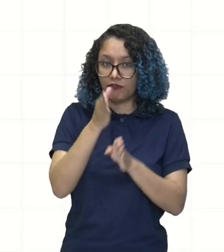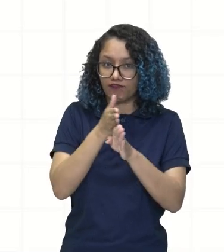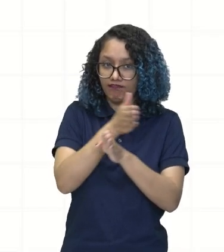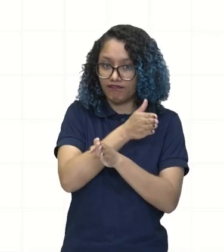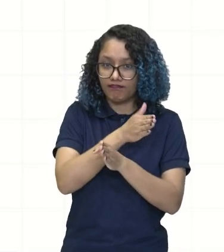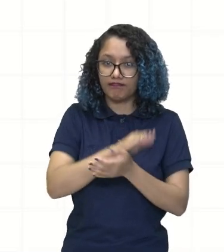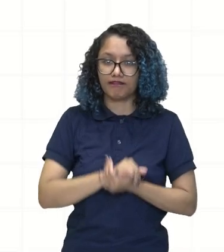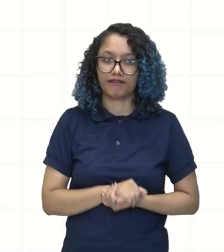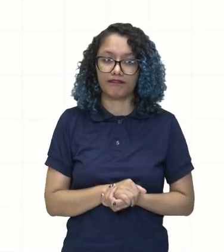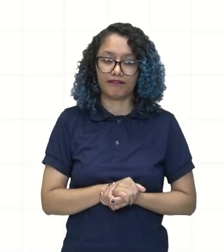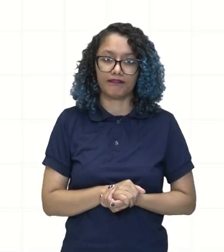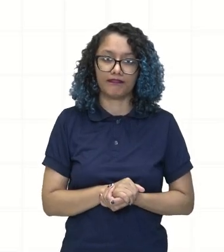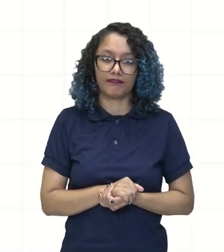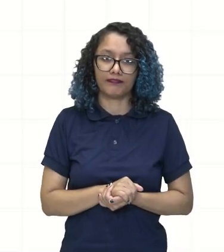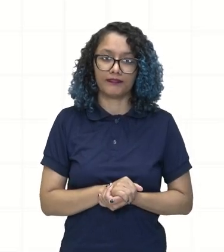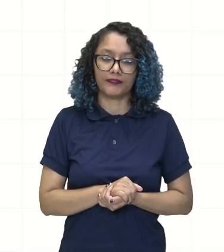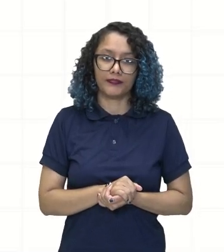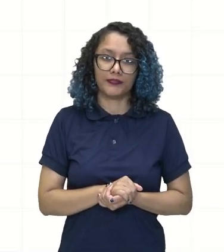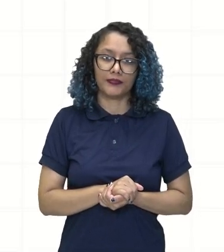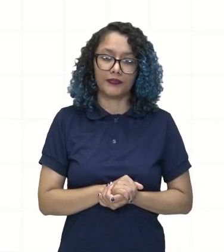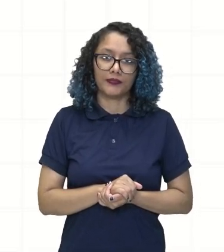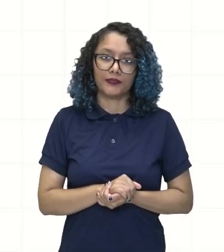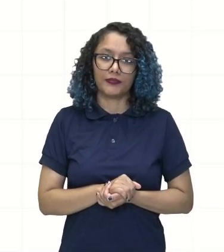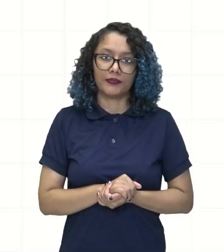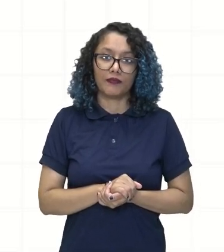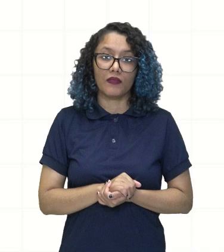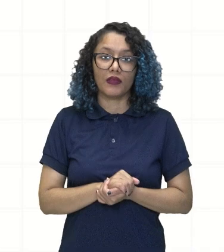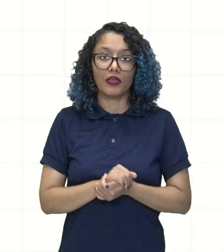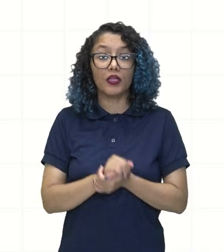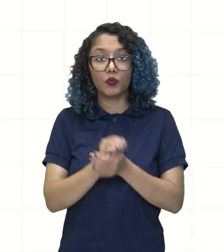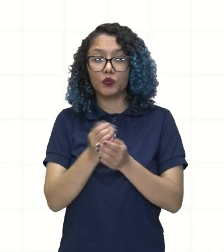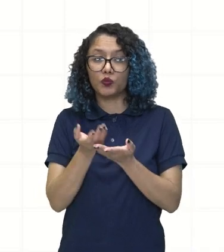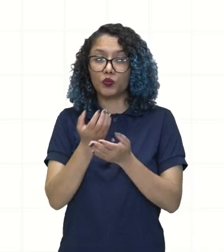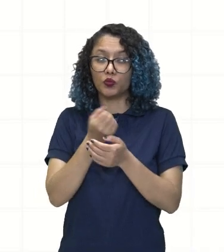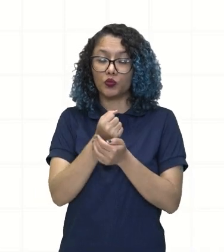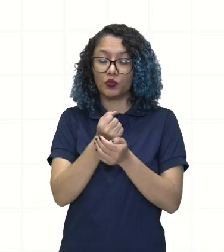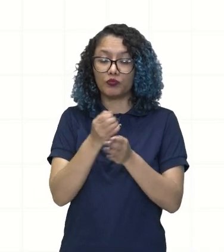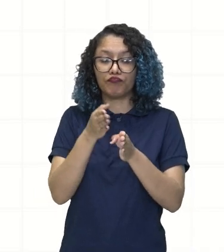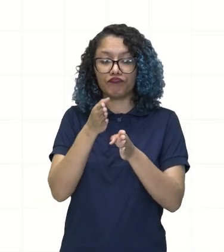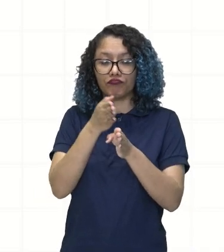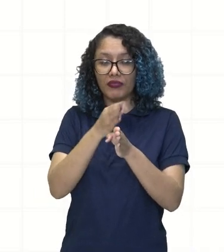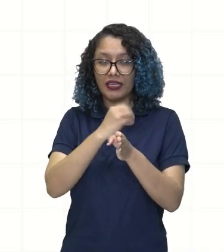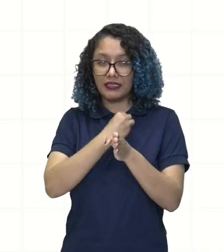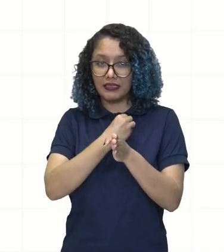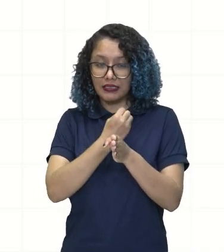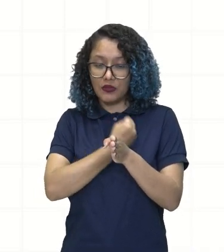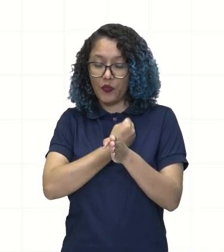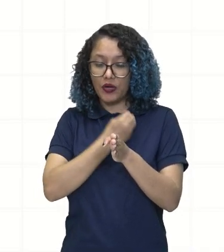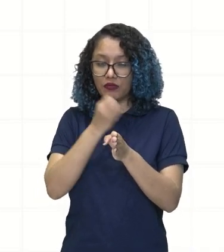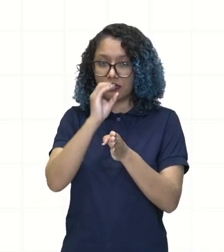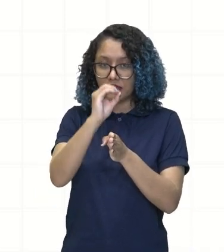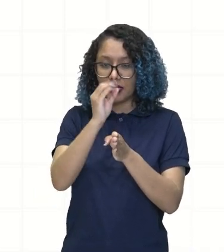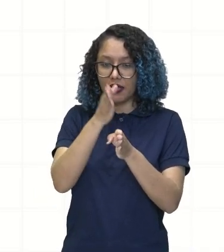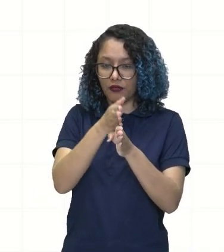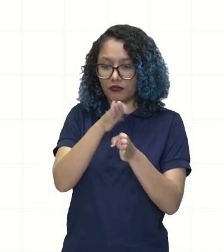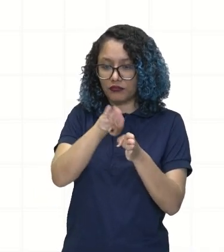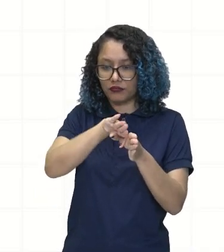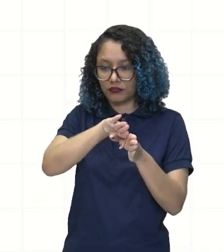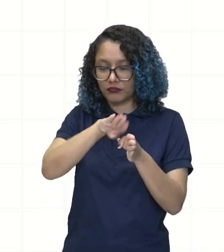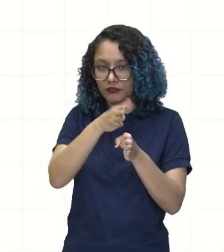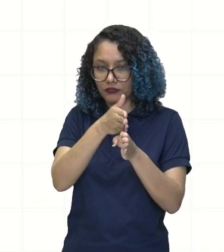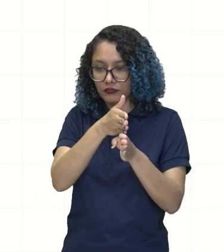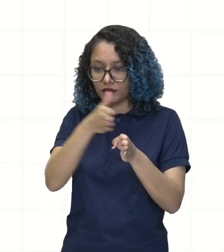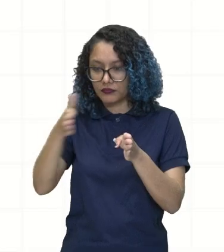Então, se estamos falando, né, do zero para frente, são os naturais, que também fazem parte aqui